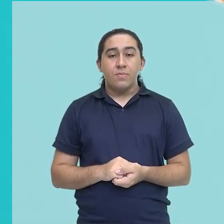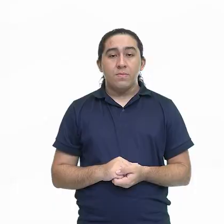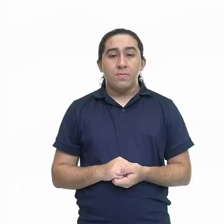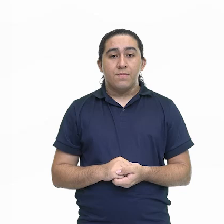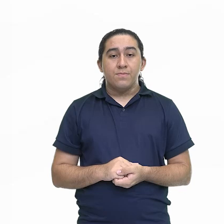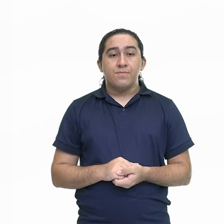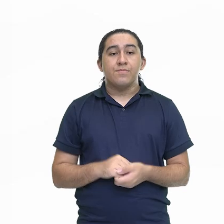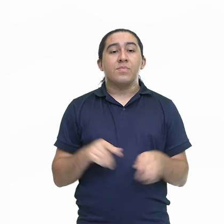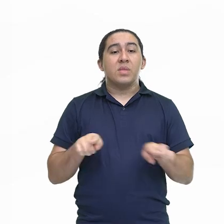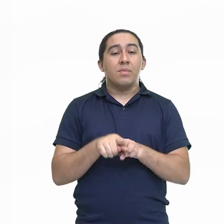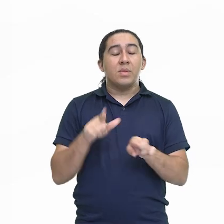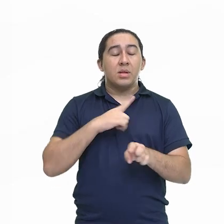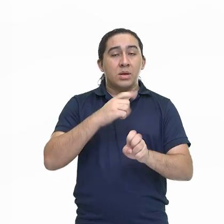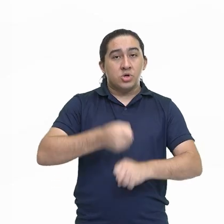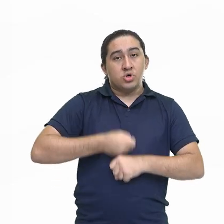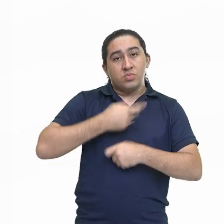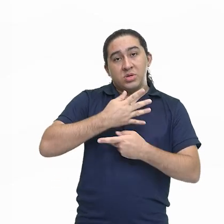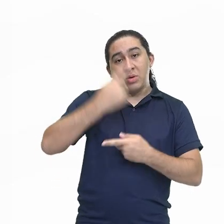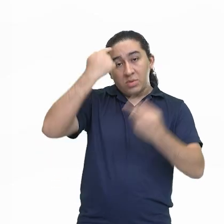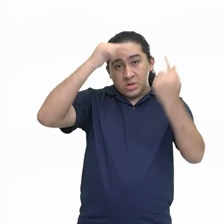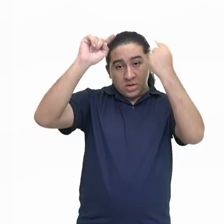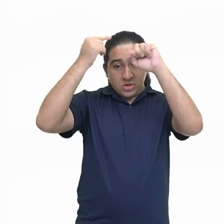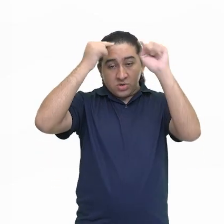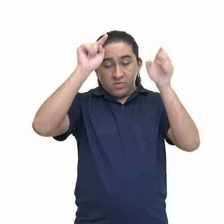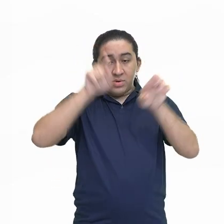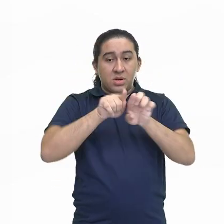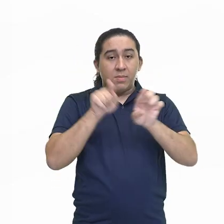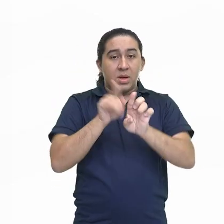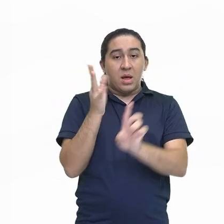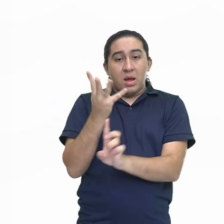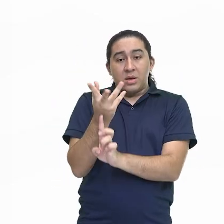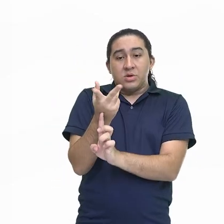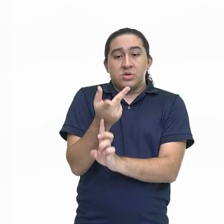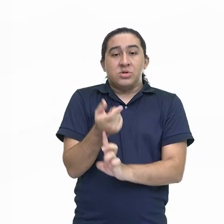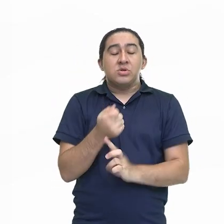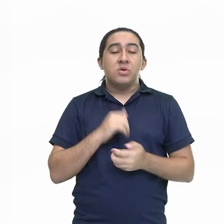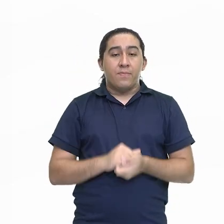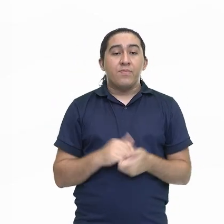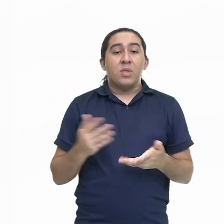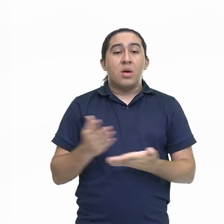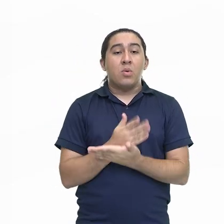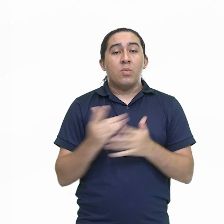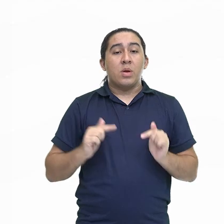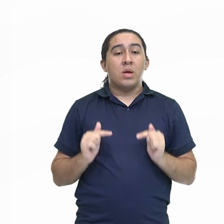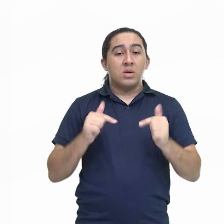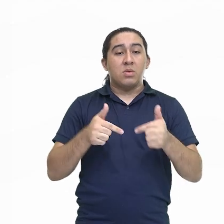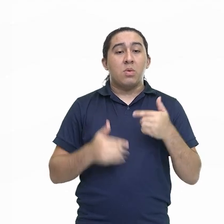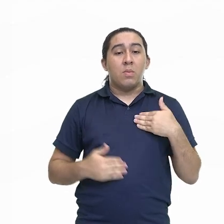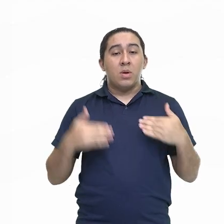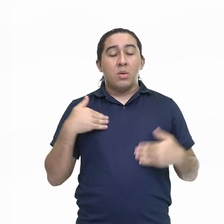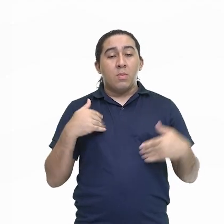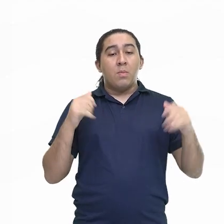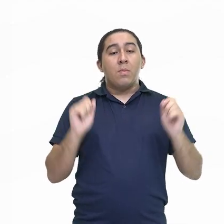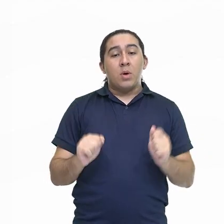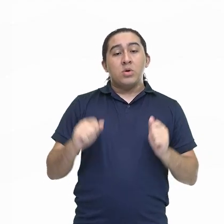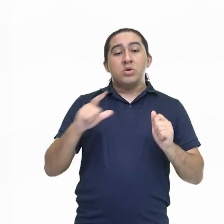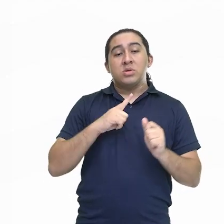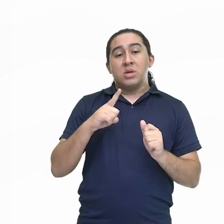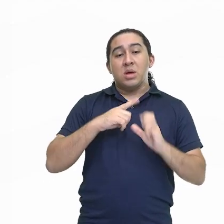também as expressões criativas e artísticas, né? Algumas práticas corporais podem ter